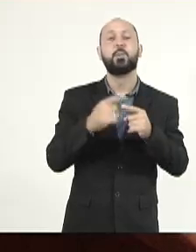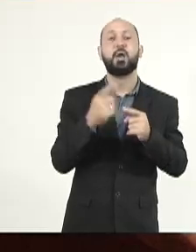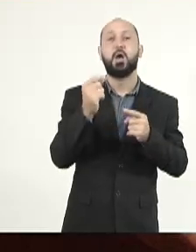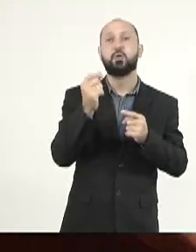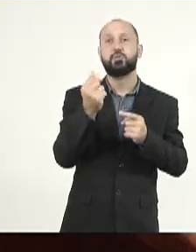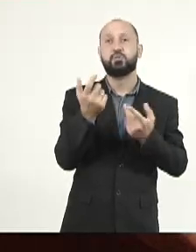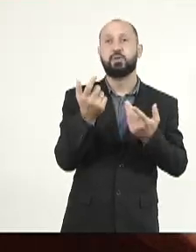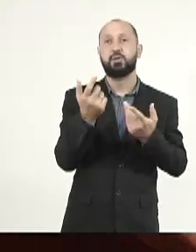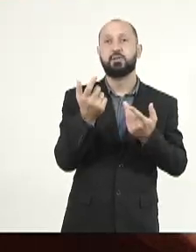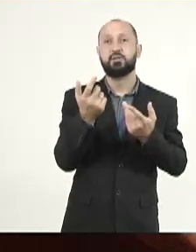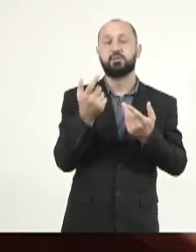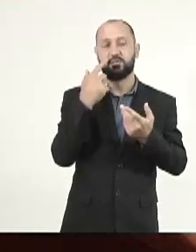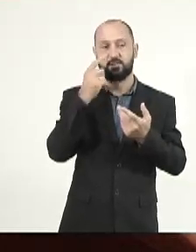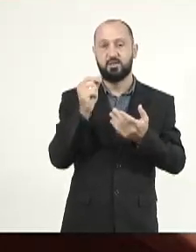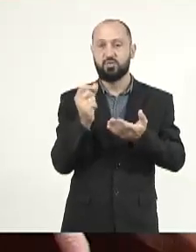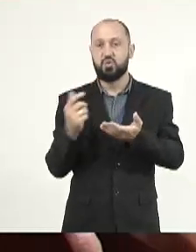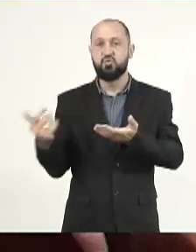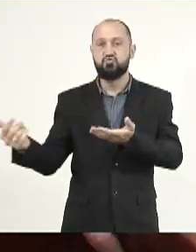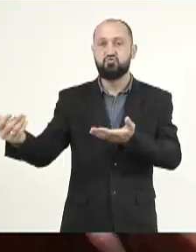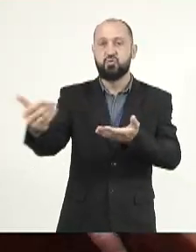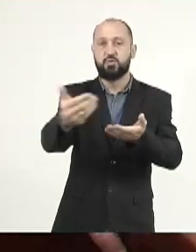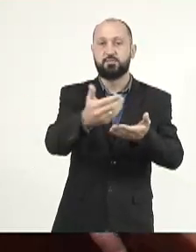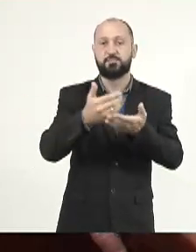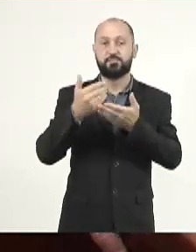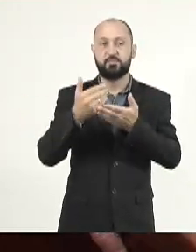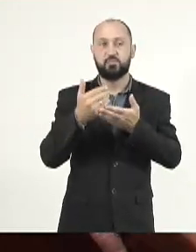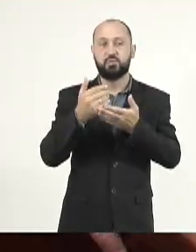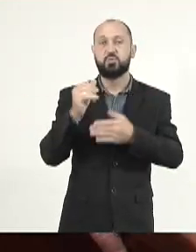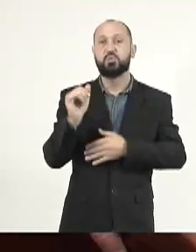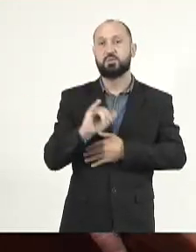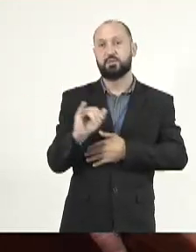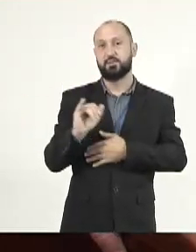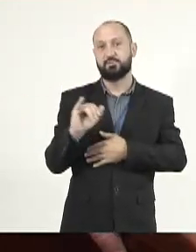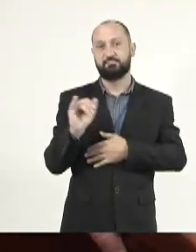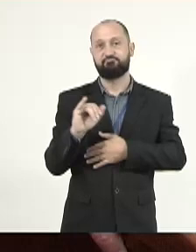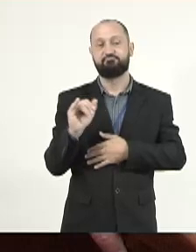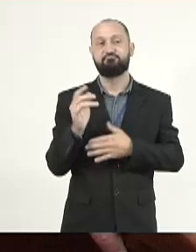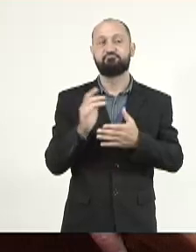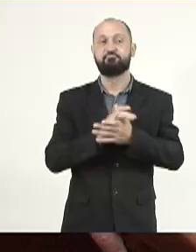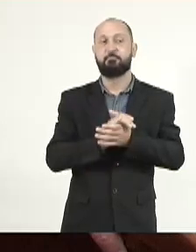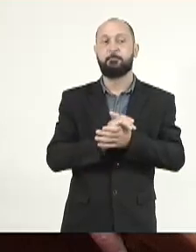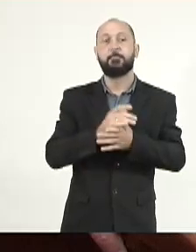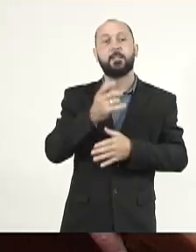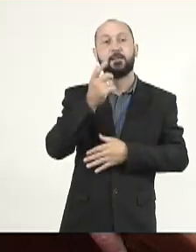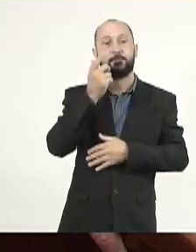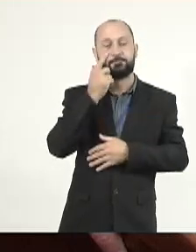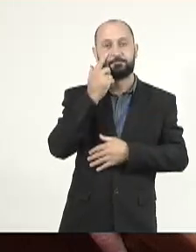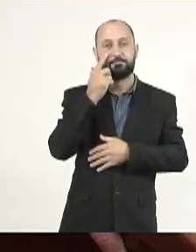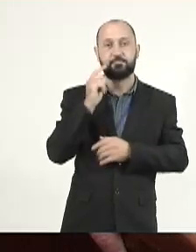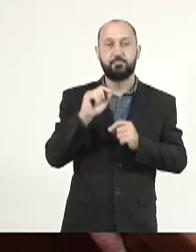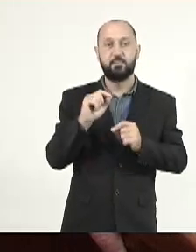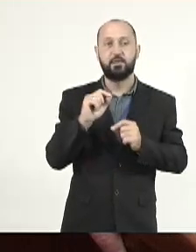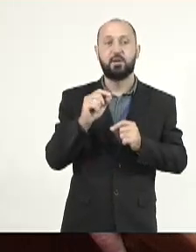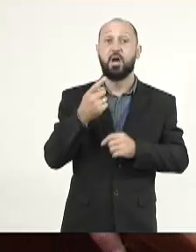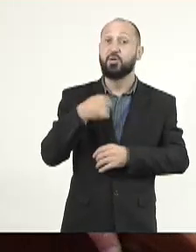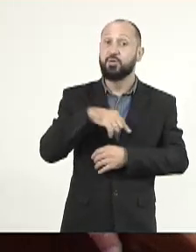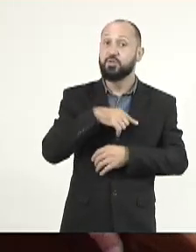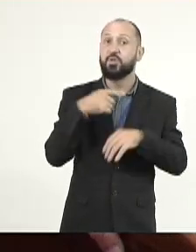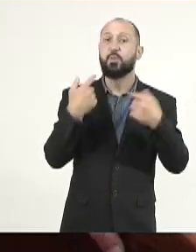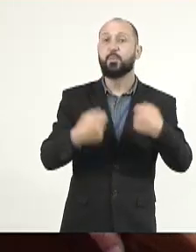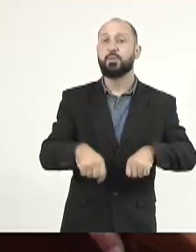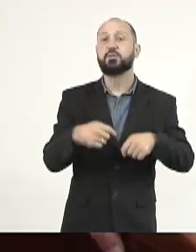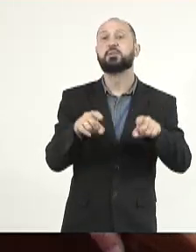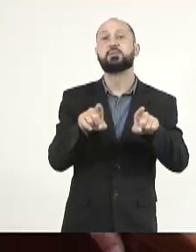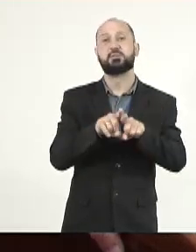dinheiro sai da arrecadação dos impostos, né? Então, eu vejo que nós precisamos